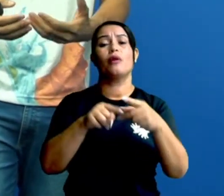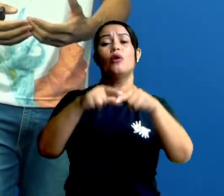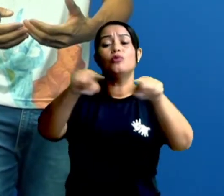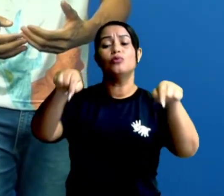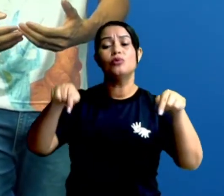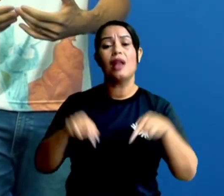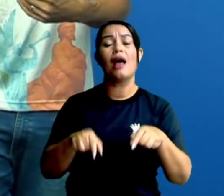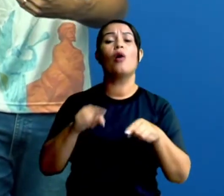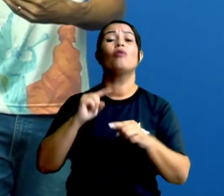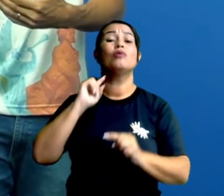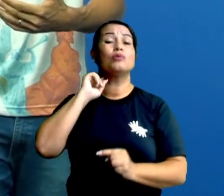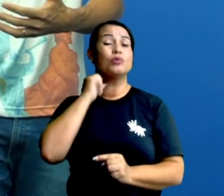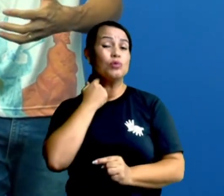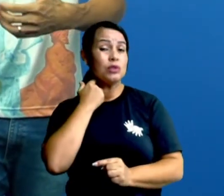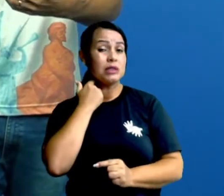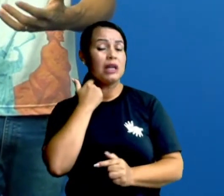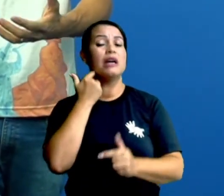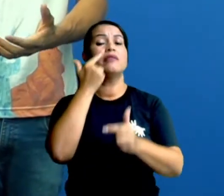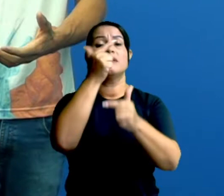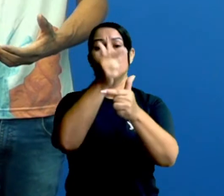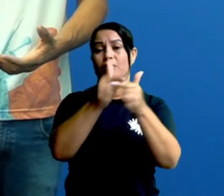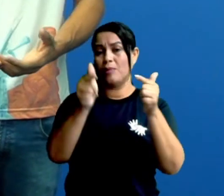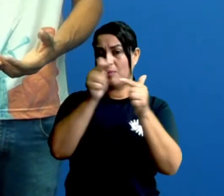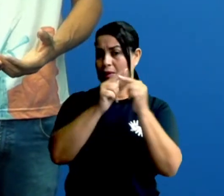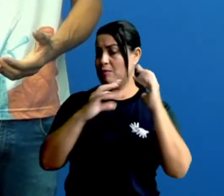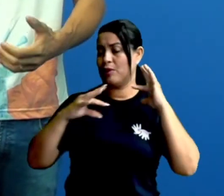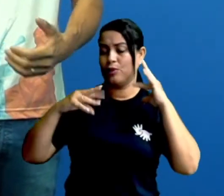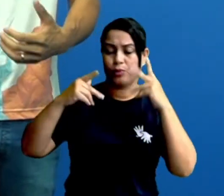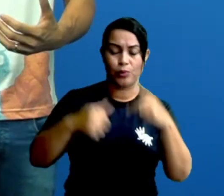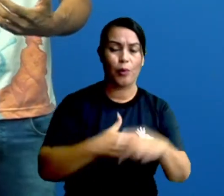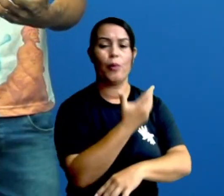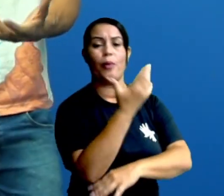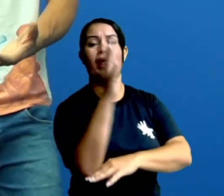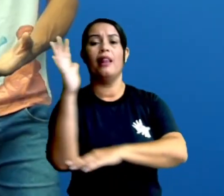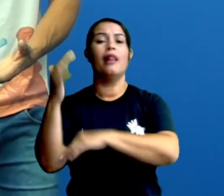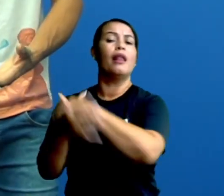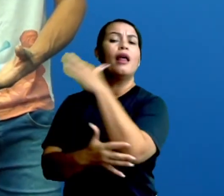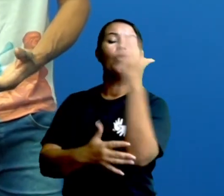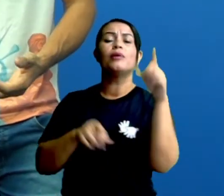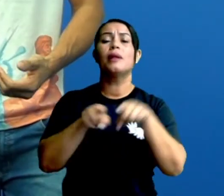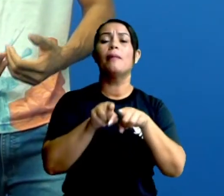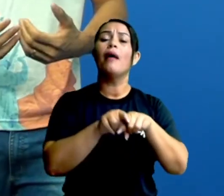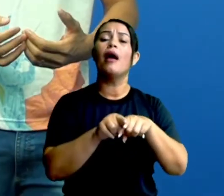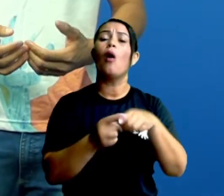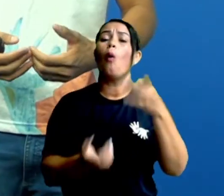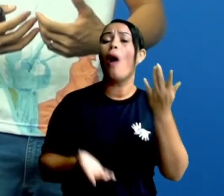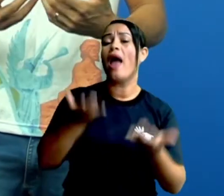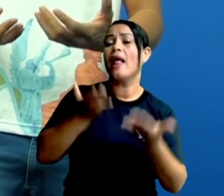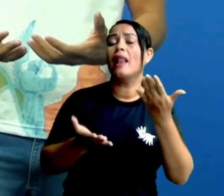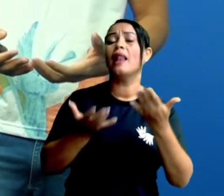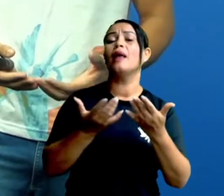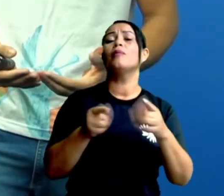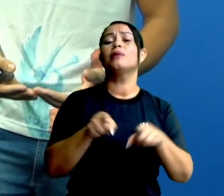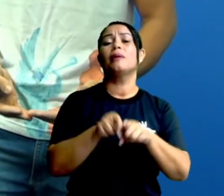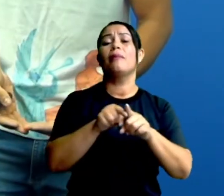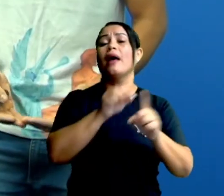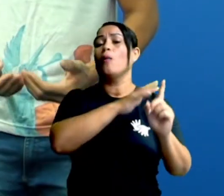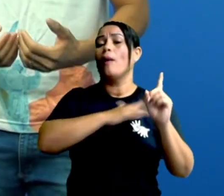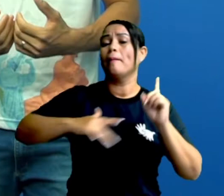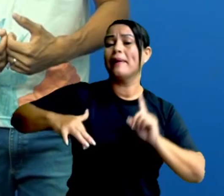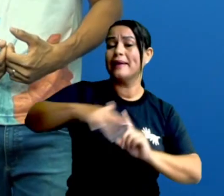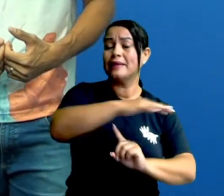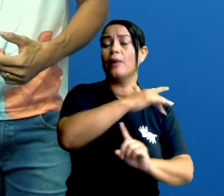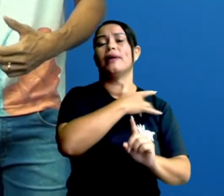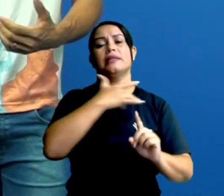rios e vai acabar afetando toda a natureza, todo o equilíbrio ambiental e acabar também influenciando a saúde